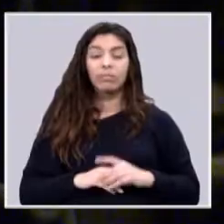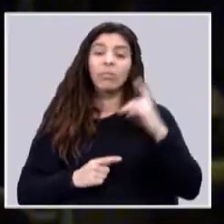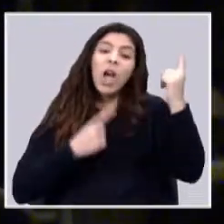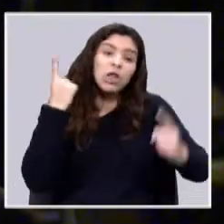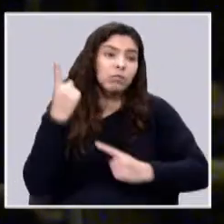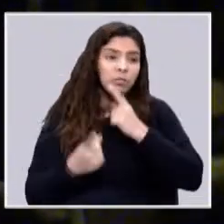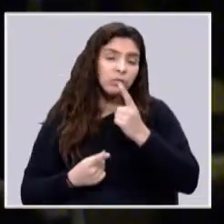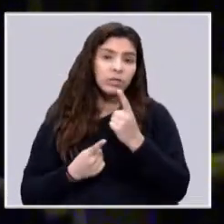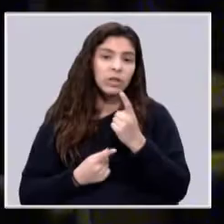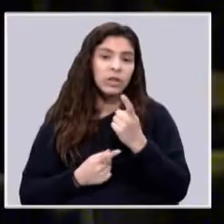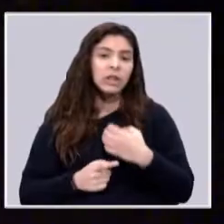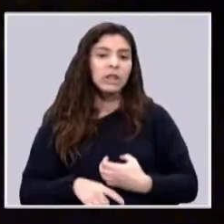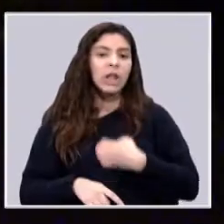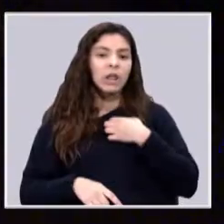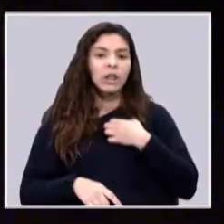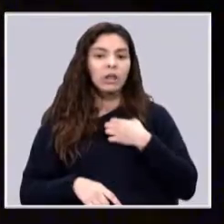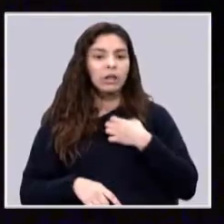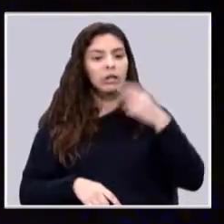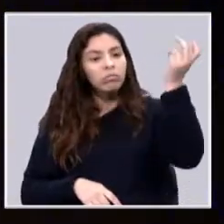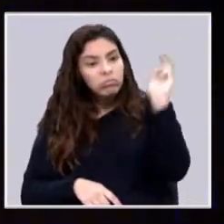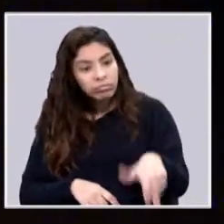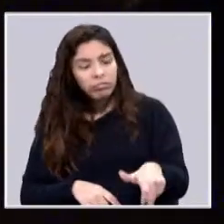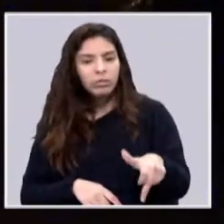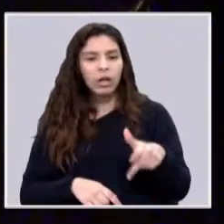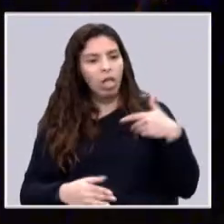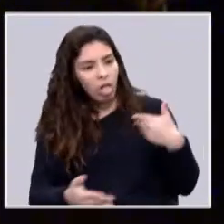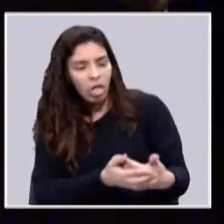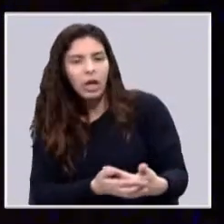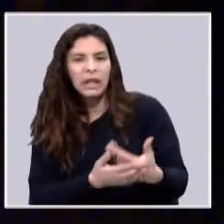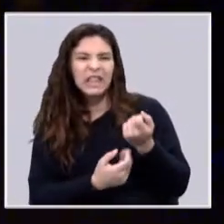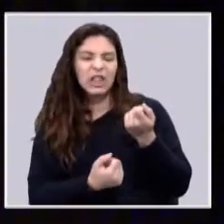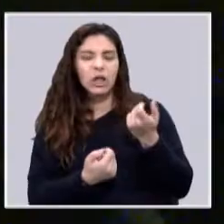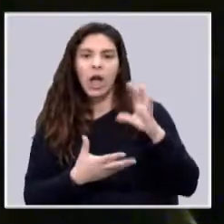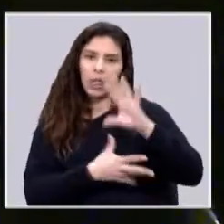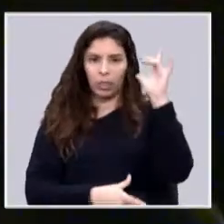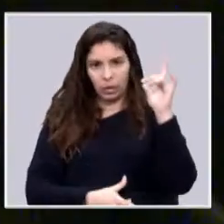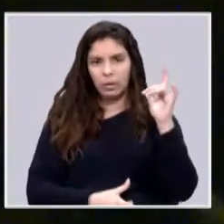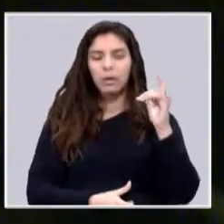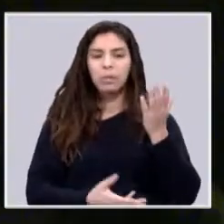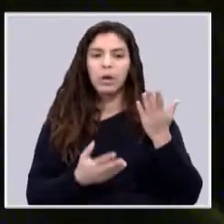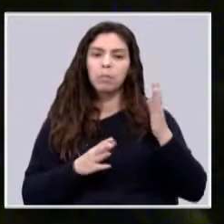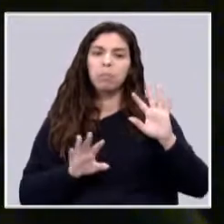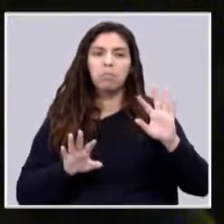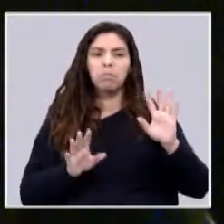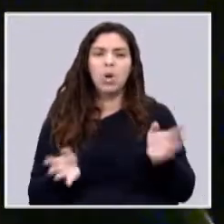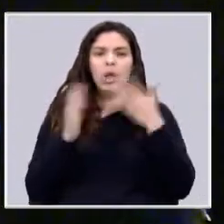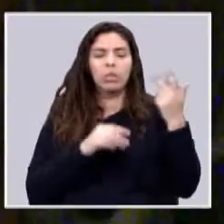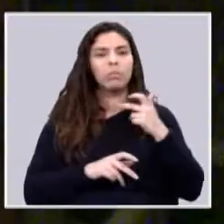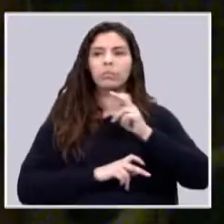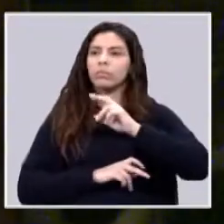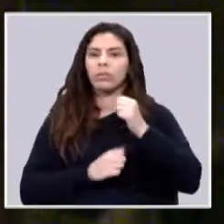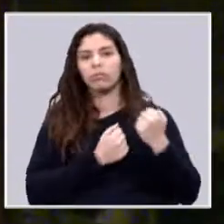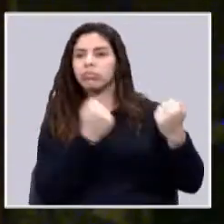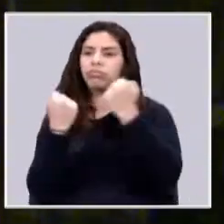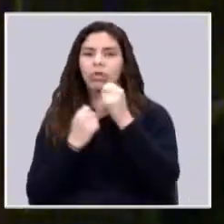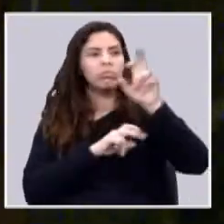Tem dias em que eu acho que a imprevisibilidade é uma chatice, mas depois dou por mim durante o dia a